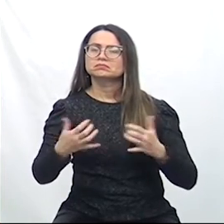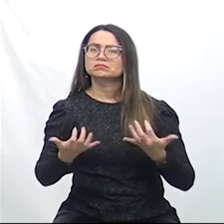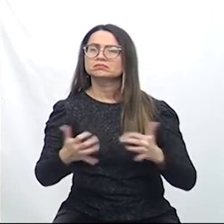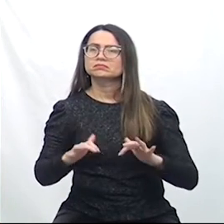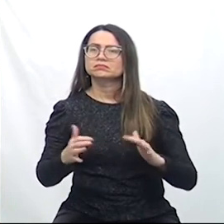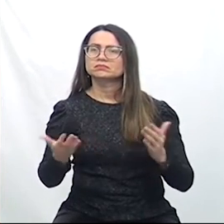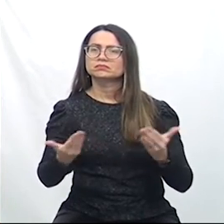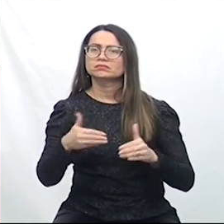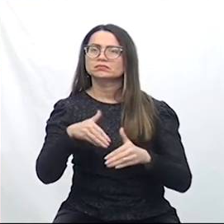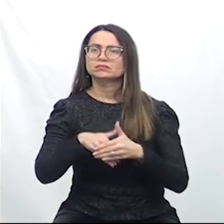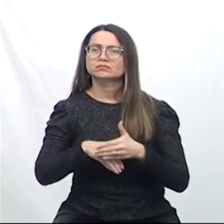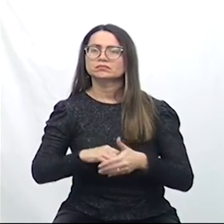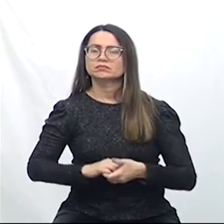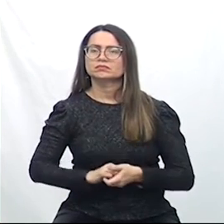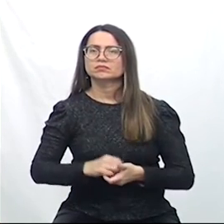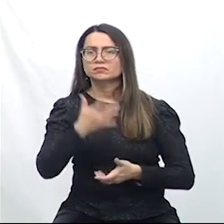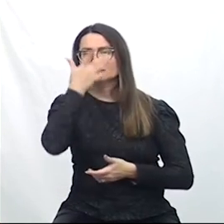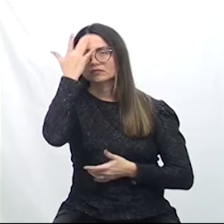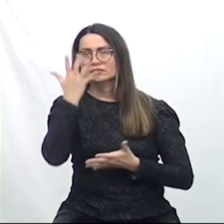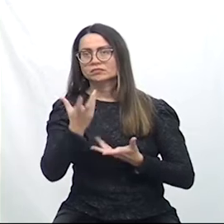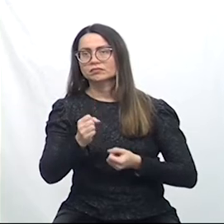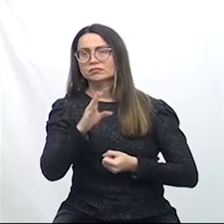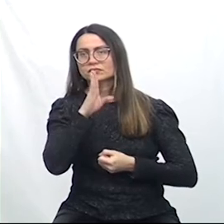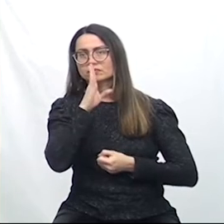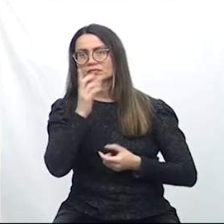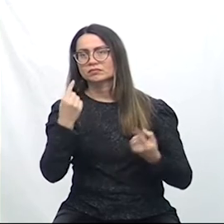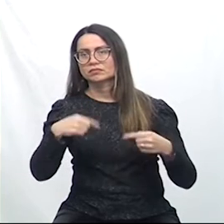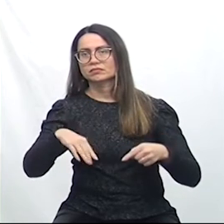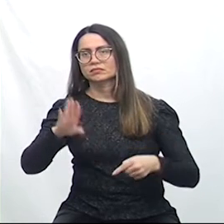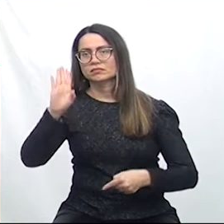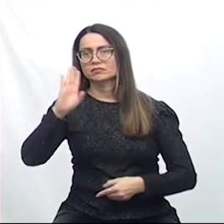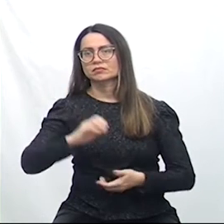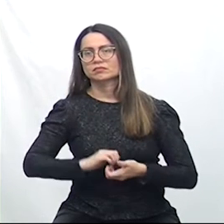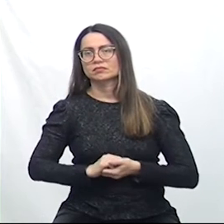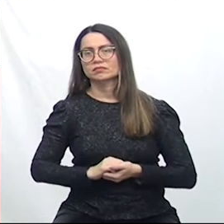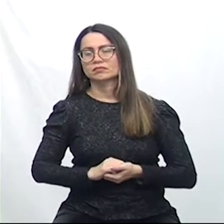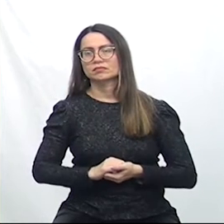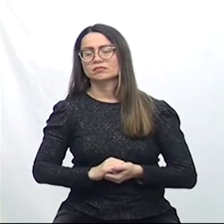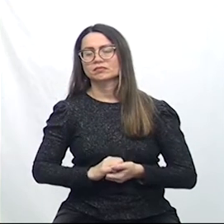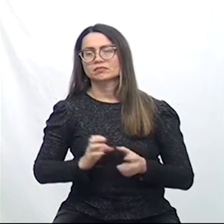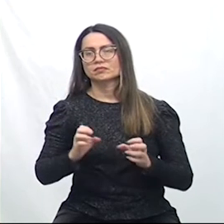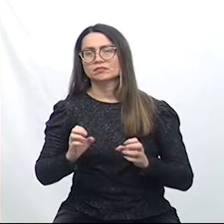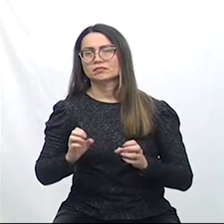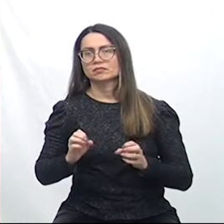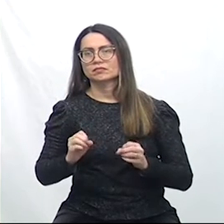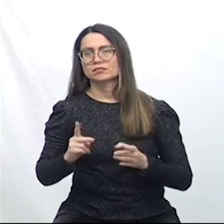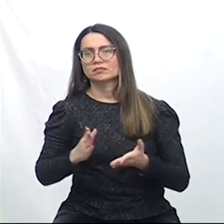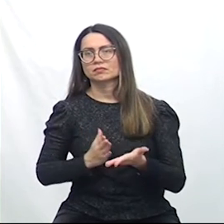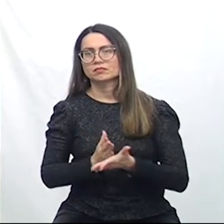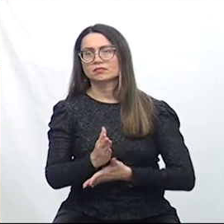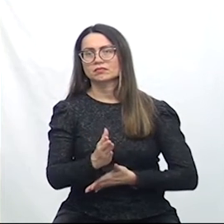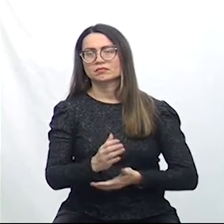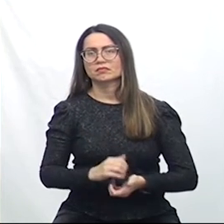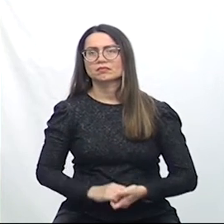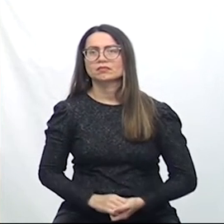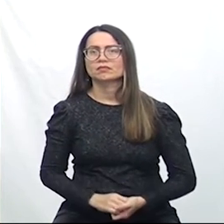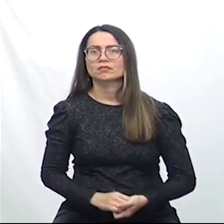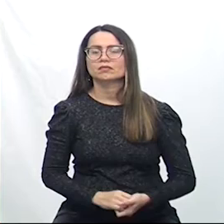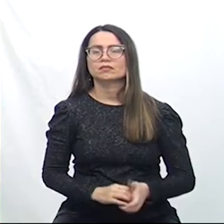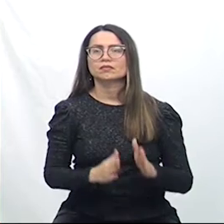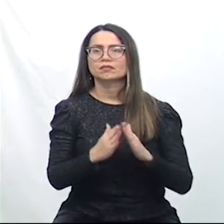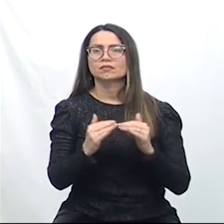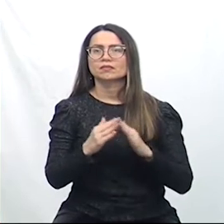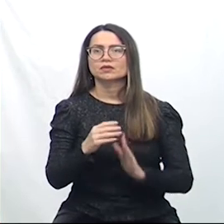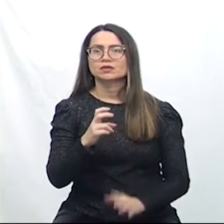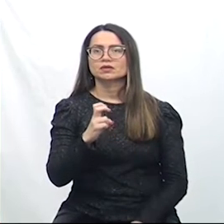quem queira discutir, está em votação. Os favoráveis permaneçam como estão, os contrários se manifestem. Aprovado por unanimidade.